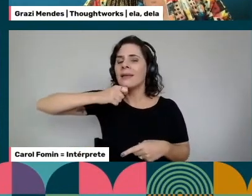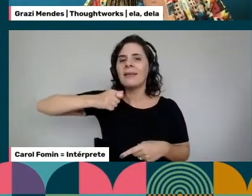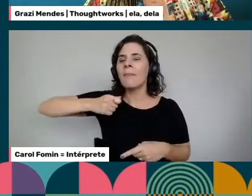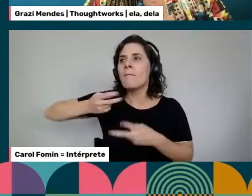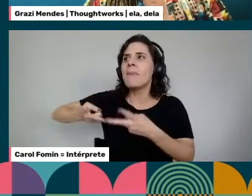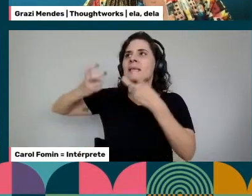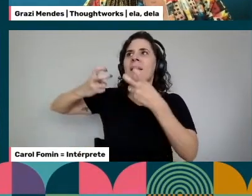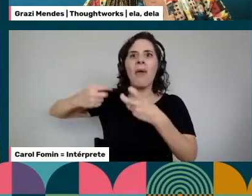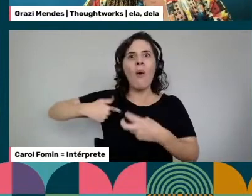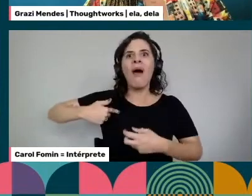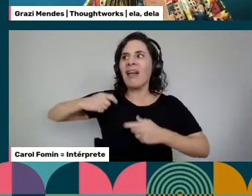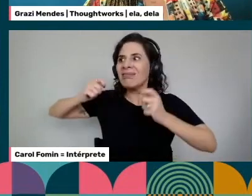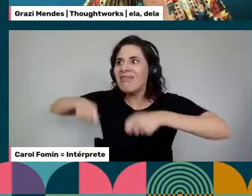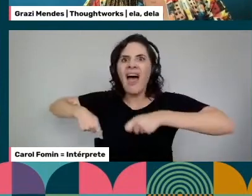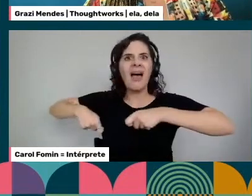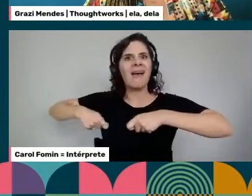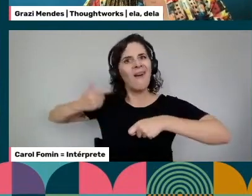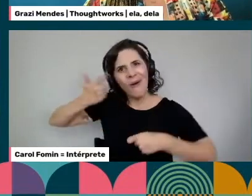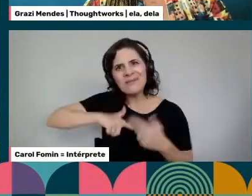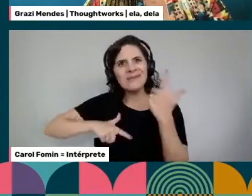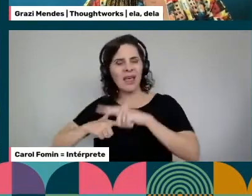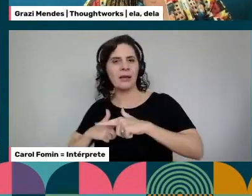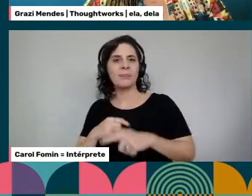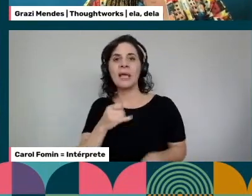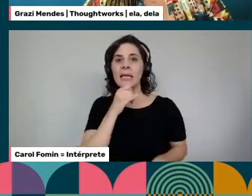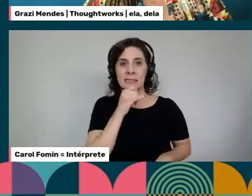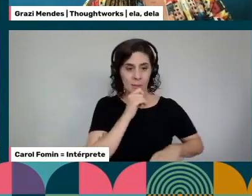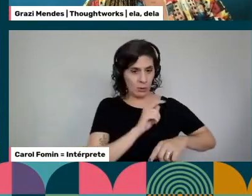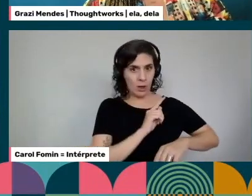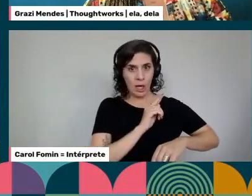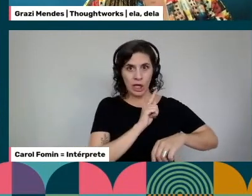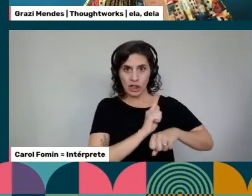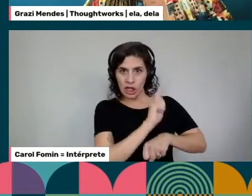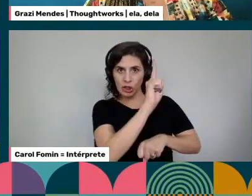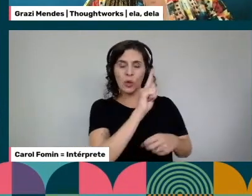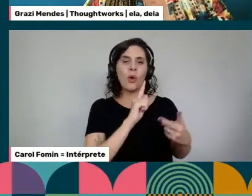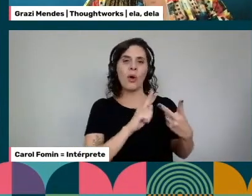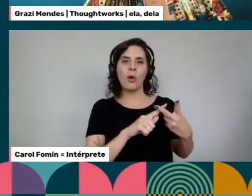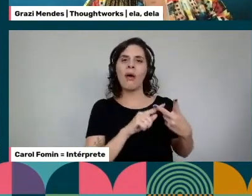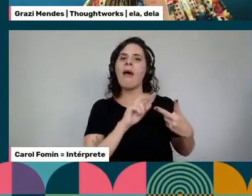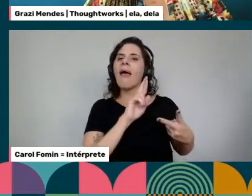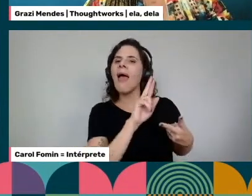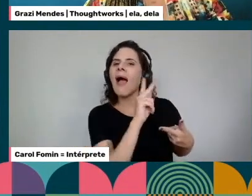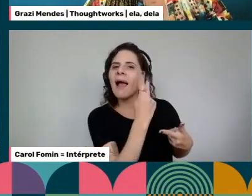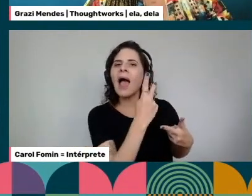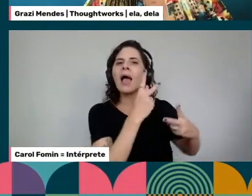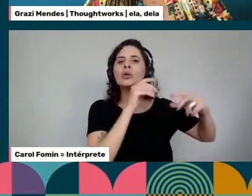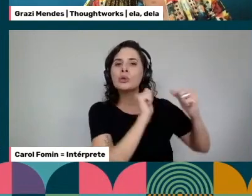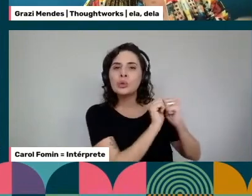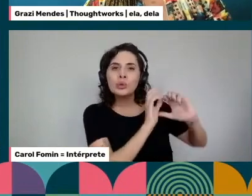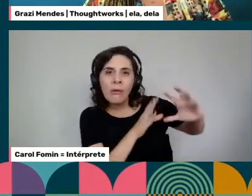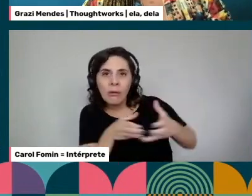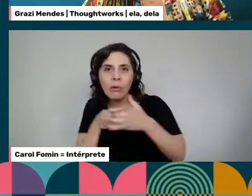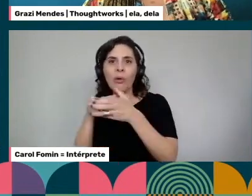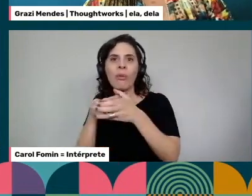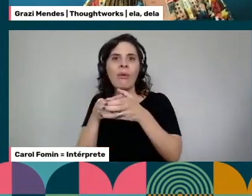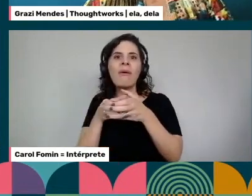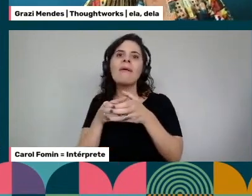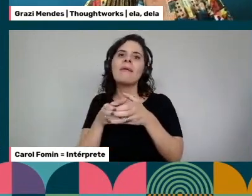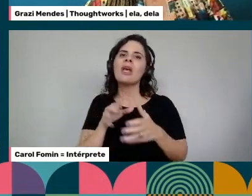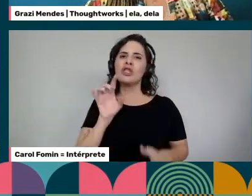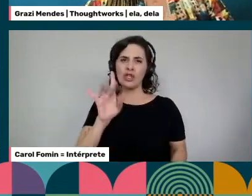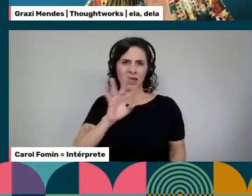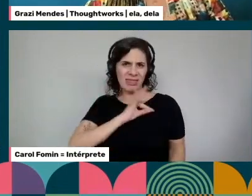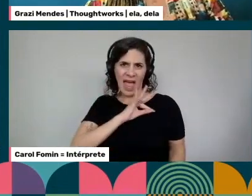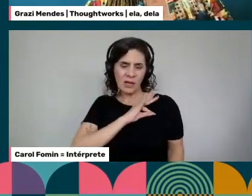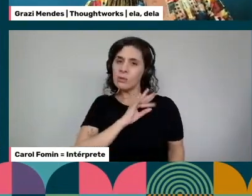jogo, quando a gente traz o RH para o jogo, é muito mais não buscar skills técnicos, mas skills comportamentais que